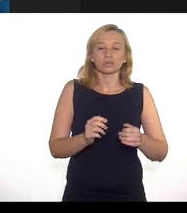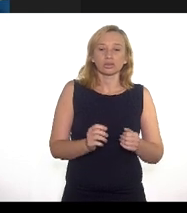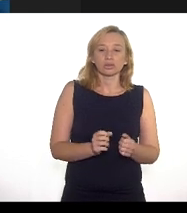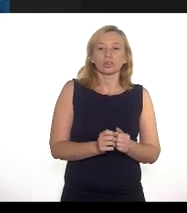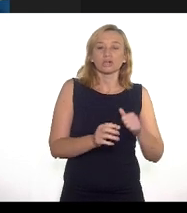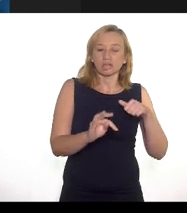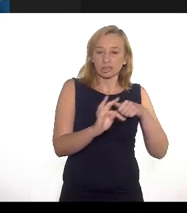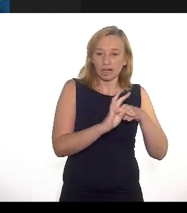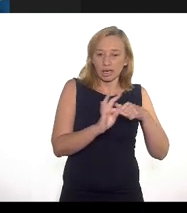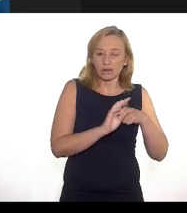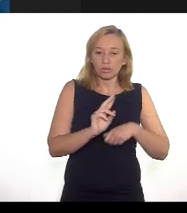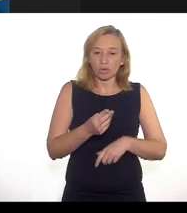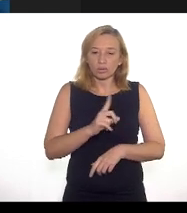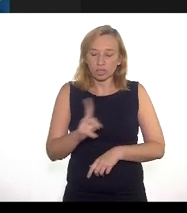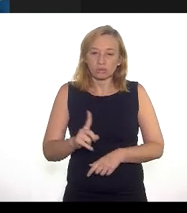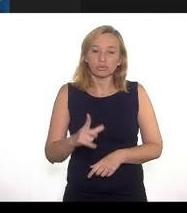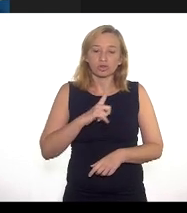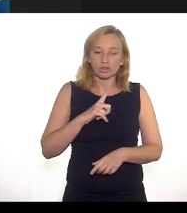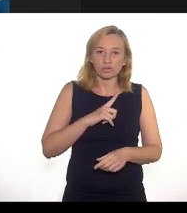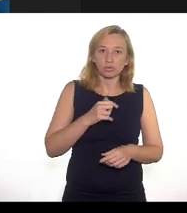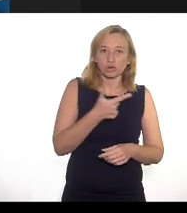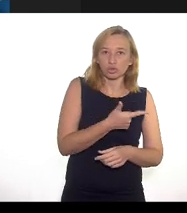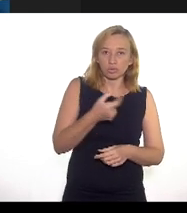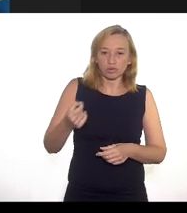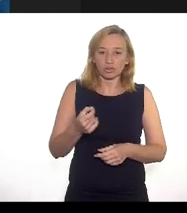nós tivemos em 2020